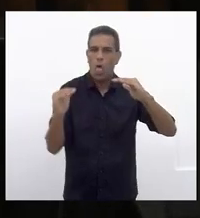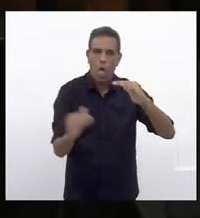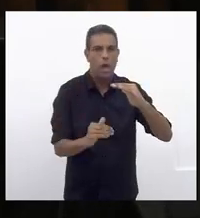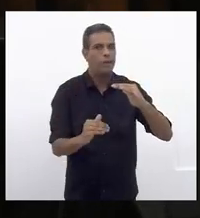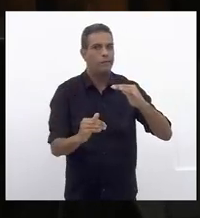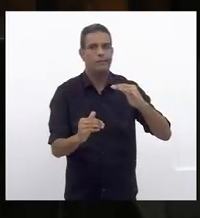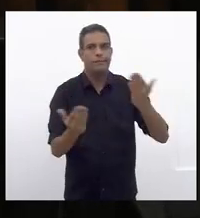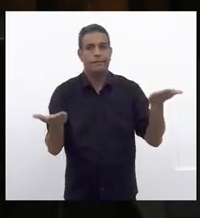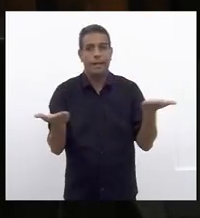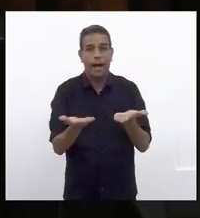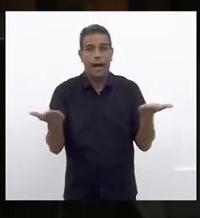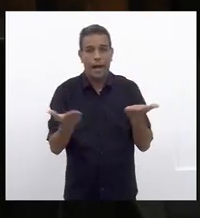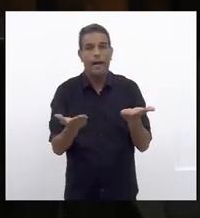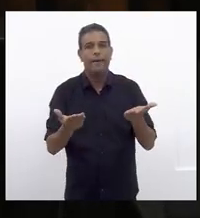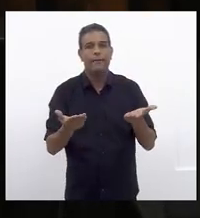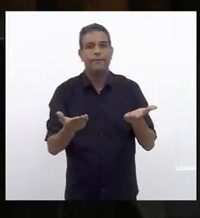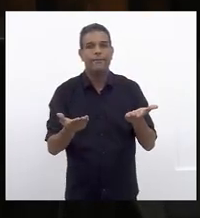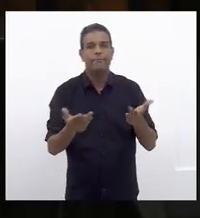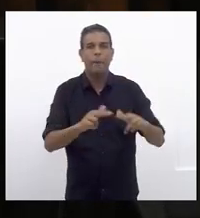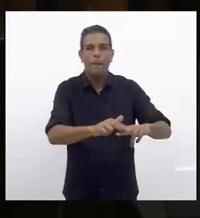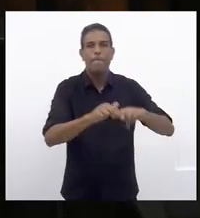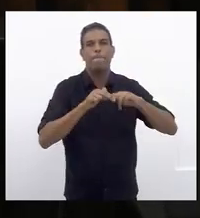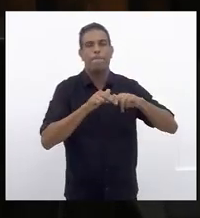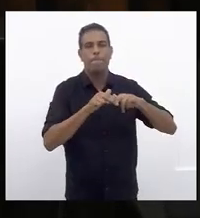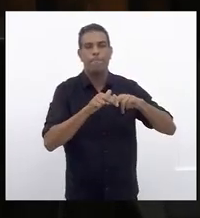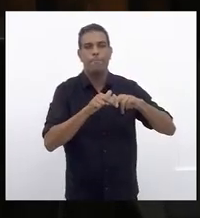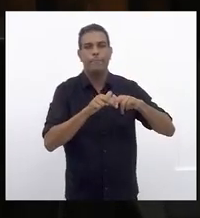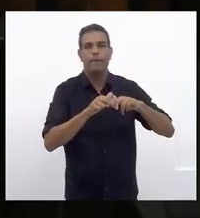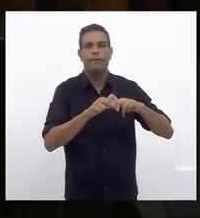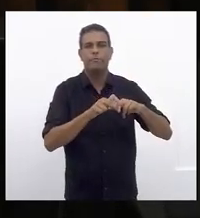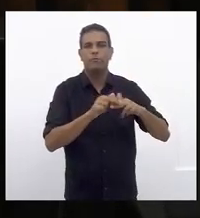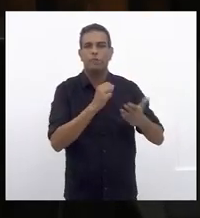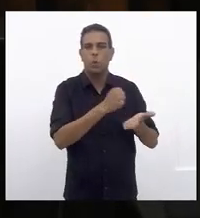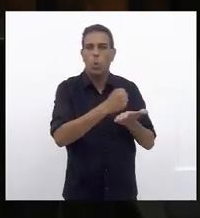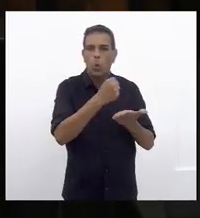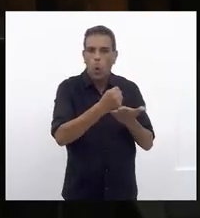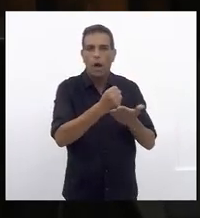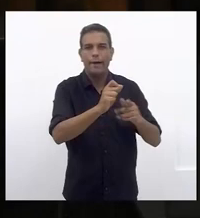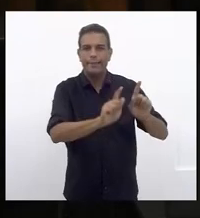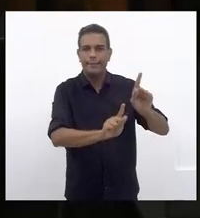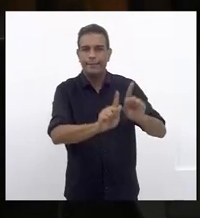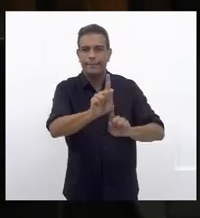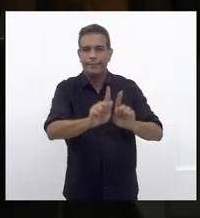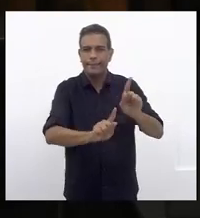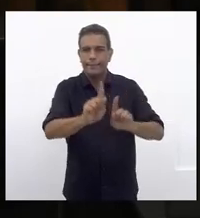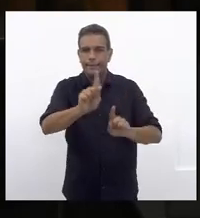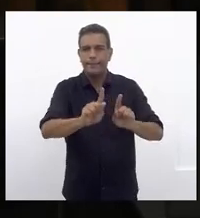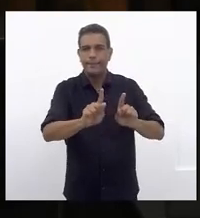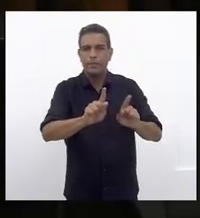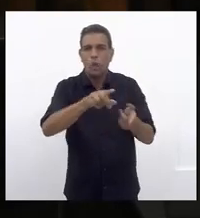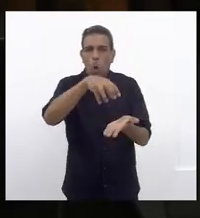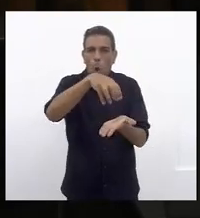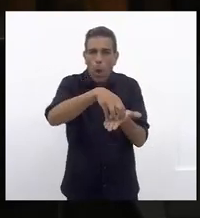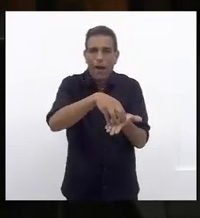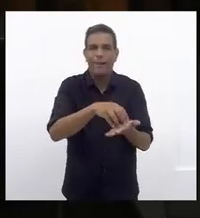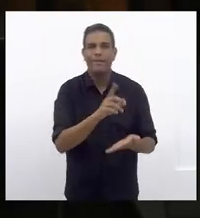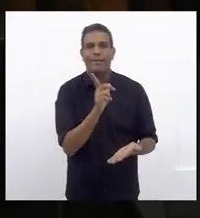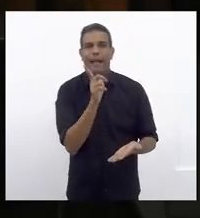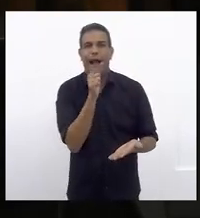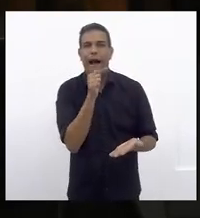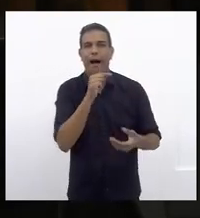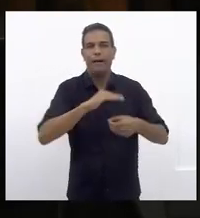desigual pelo processo de concessão da água e do esgoto